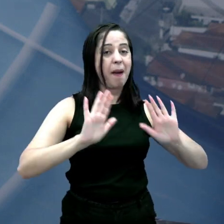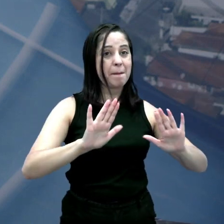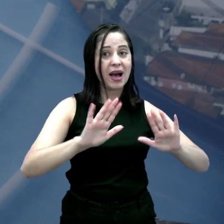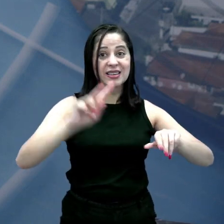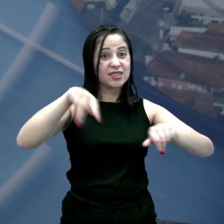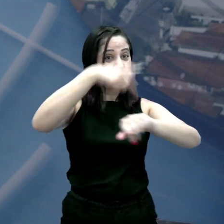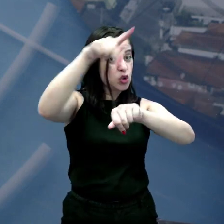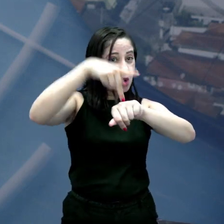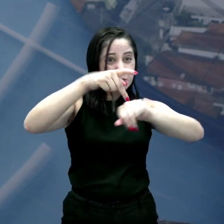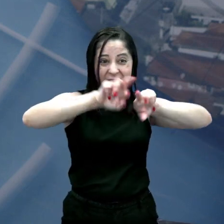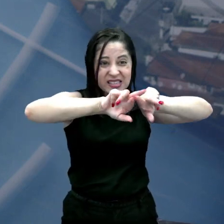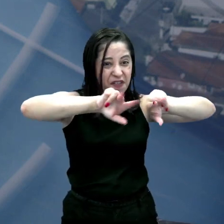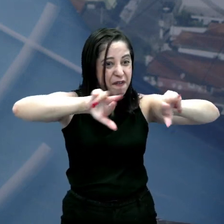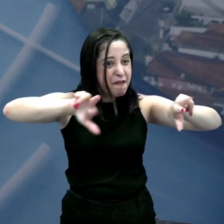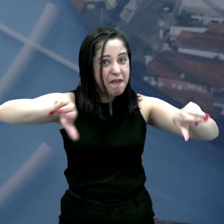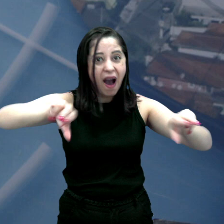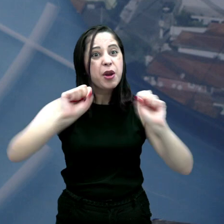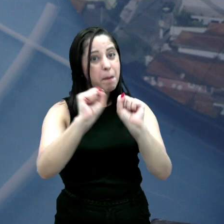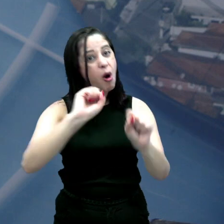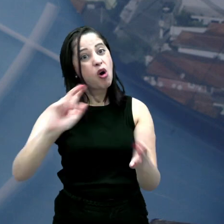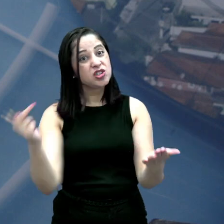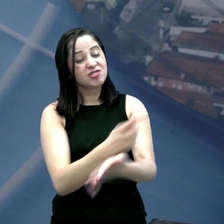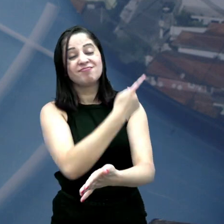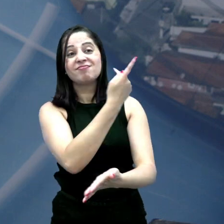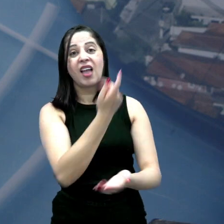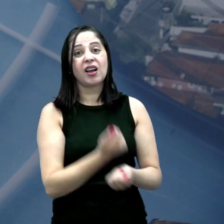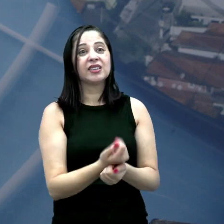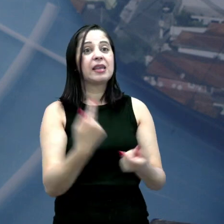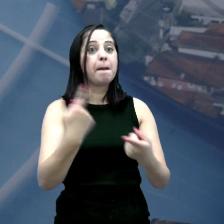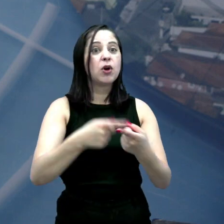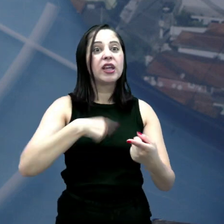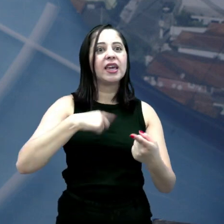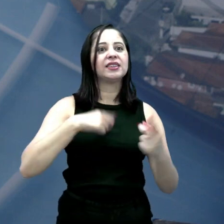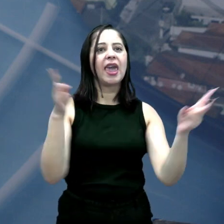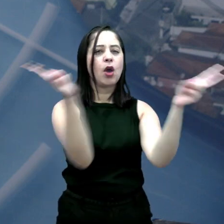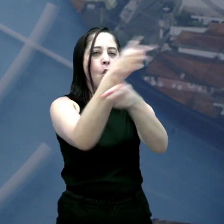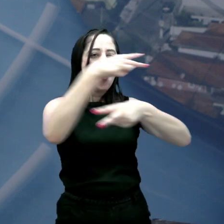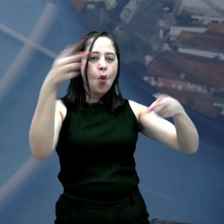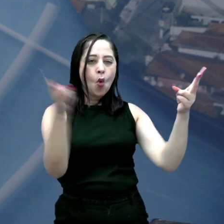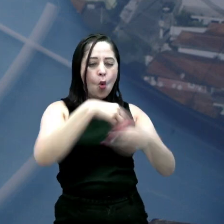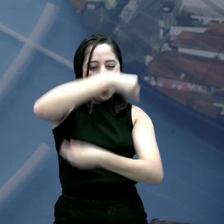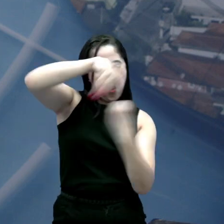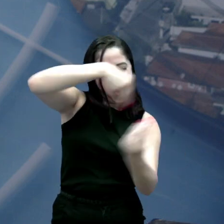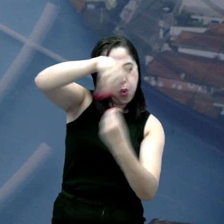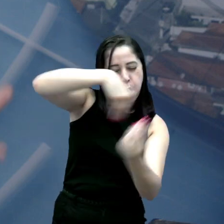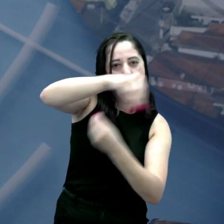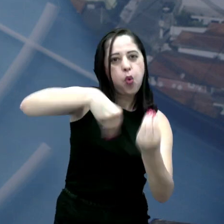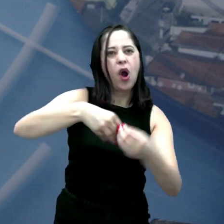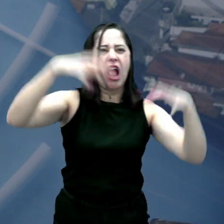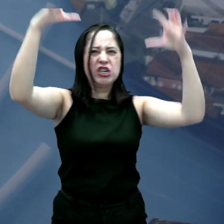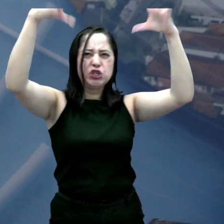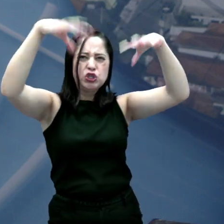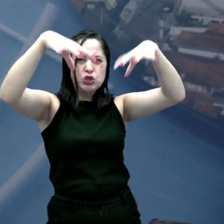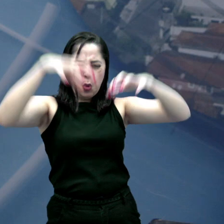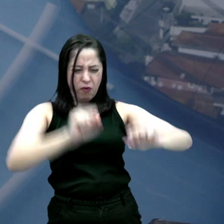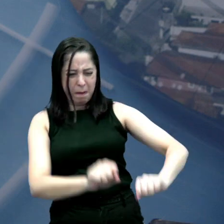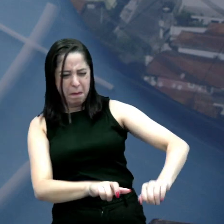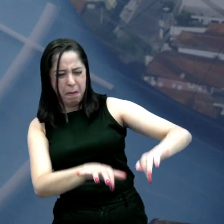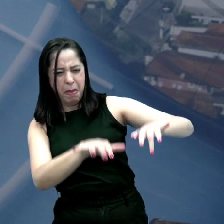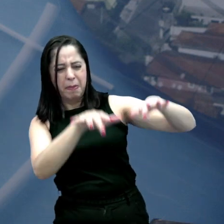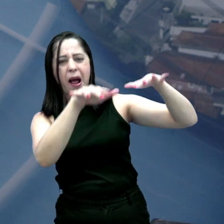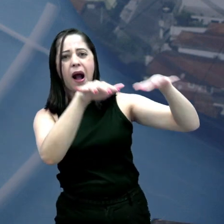os países estão suscetíveis, né? E a gente fala de furacões, secas, né? Chuvas em grande intensidade,